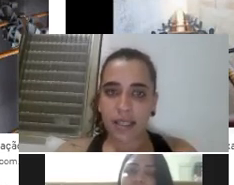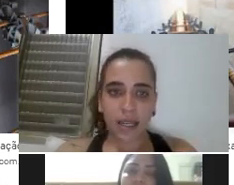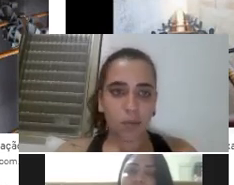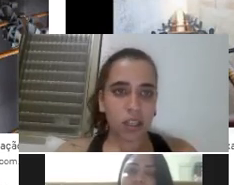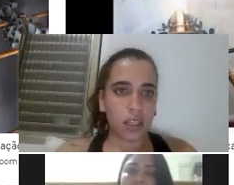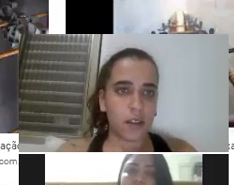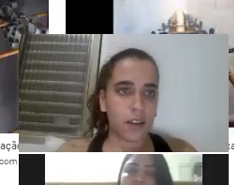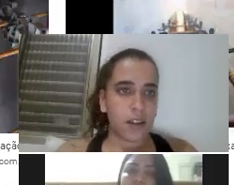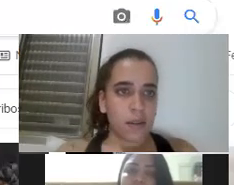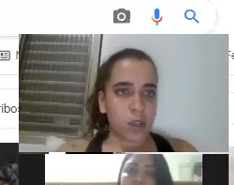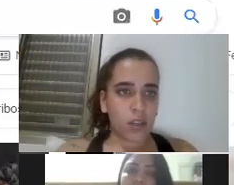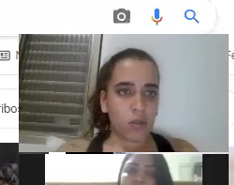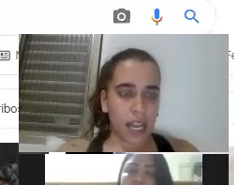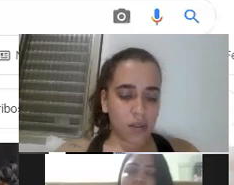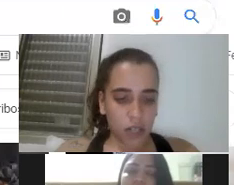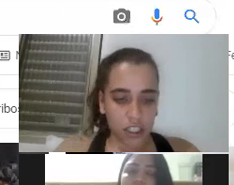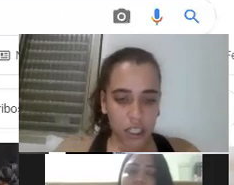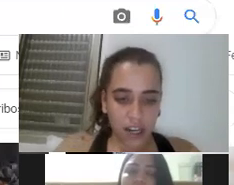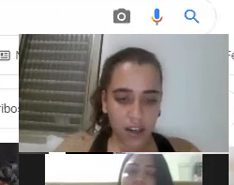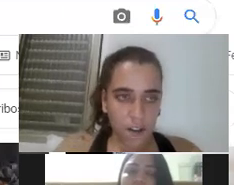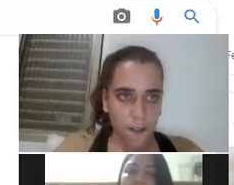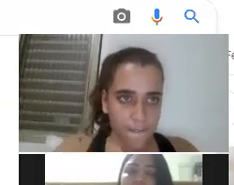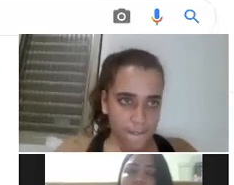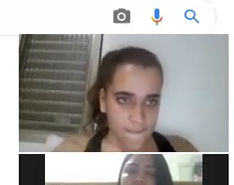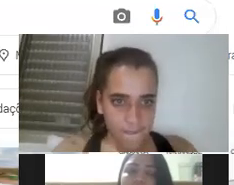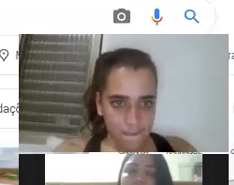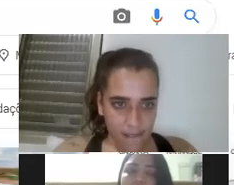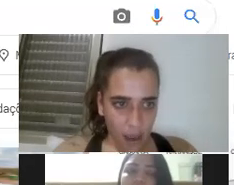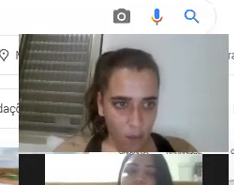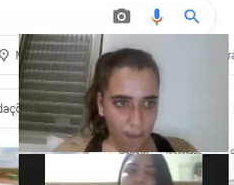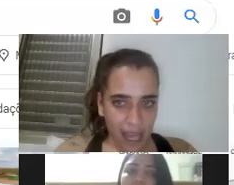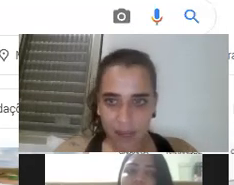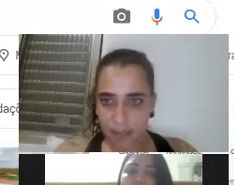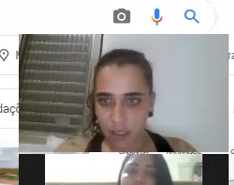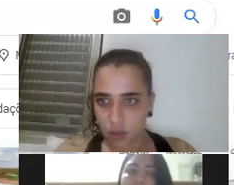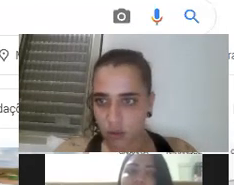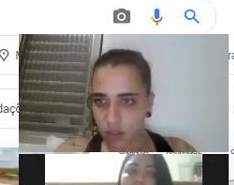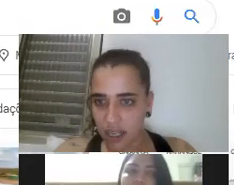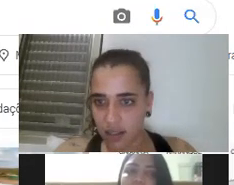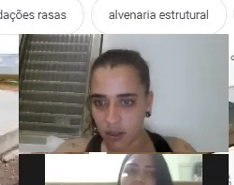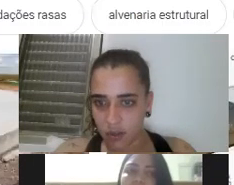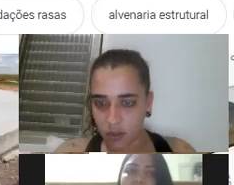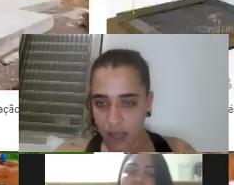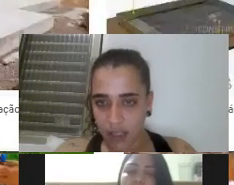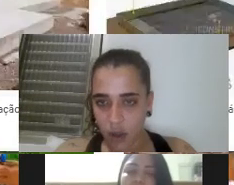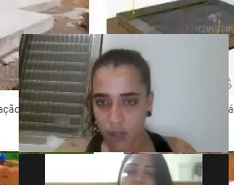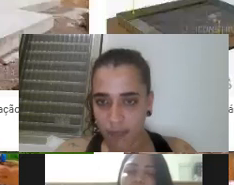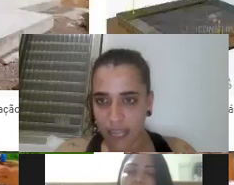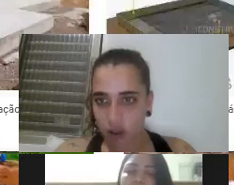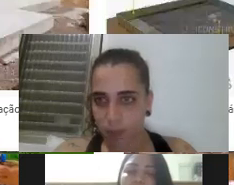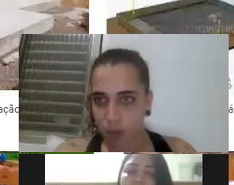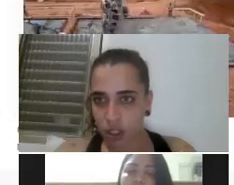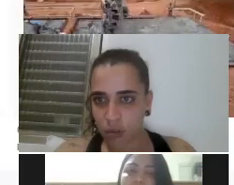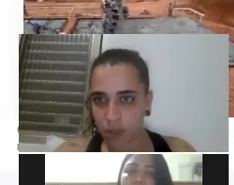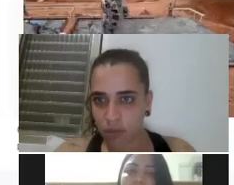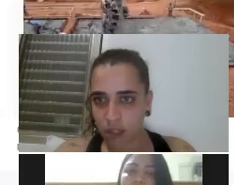esse estribo aqui. Só que no caso do radier, é uma malha mesmo de concreto. Então, é só o